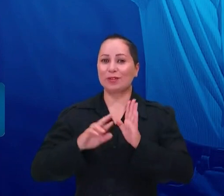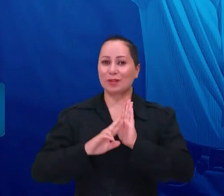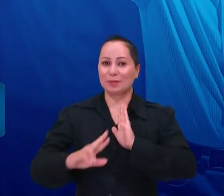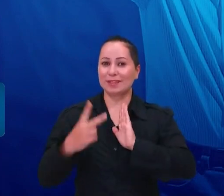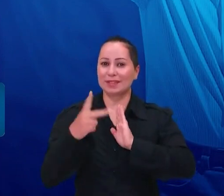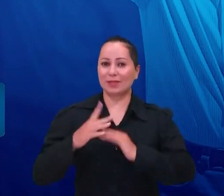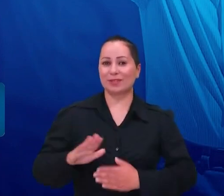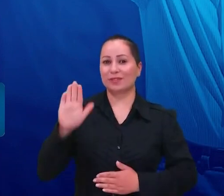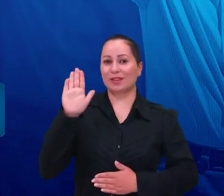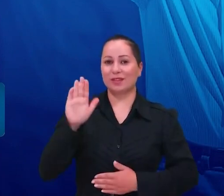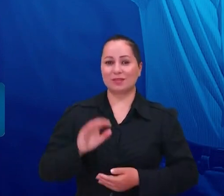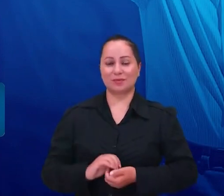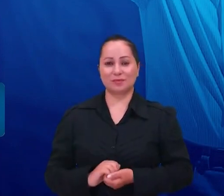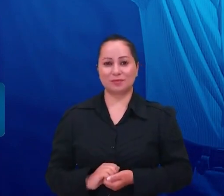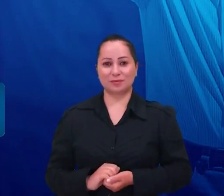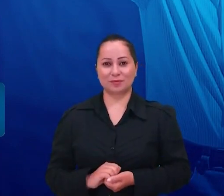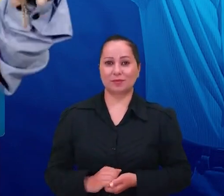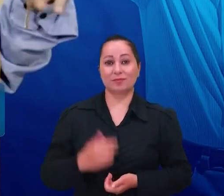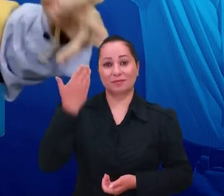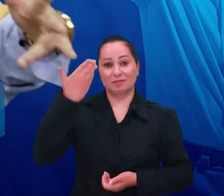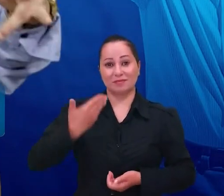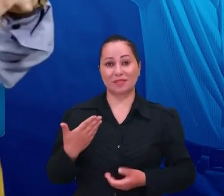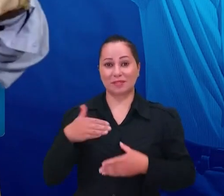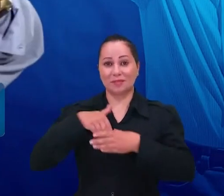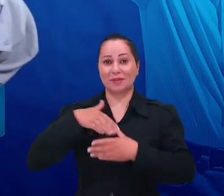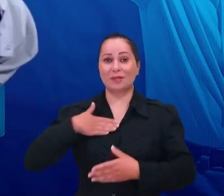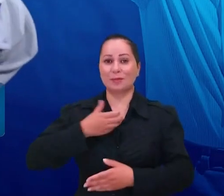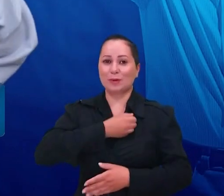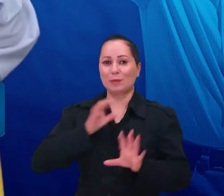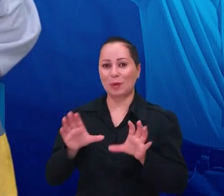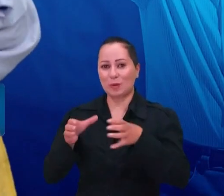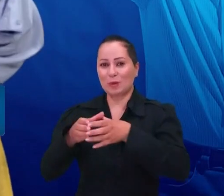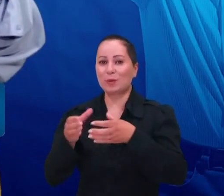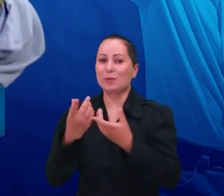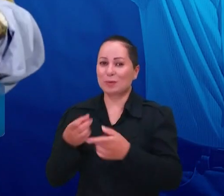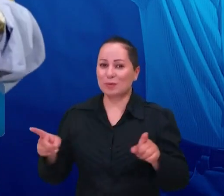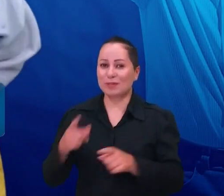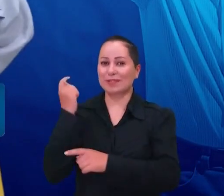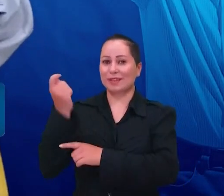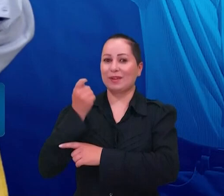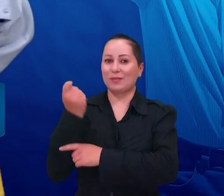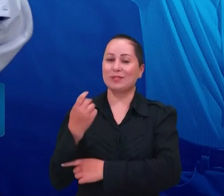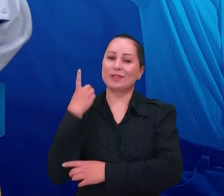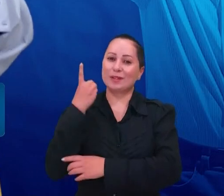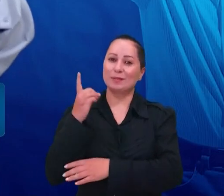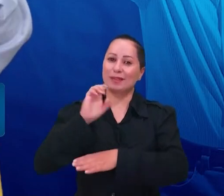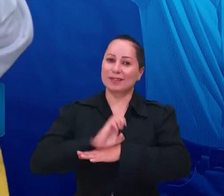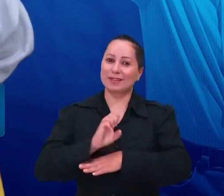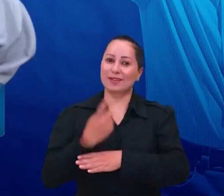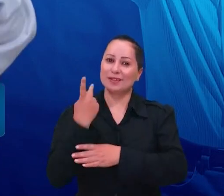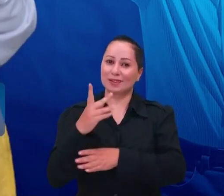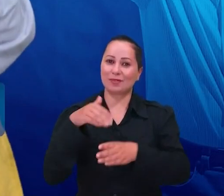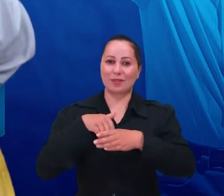12444, Nando Gross, o teu candidato. Regis Marques do Grupo Rodeio, a voz do Rio Grande, teu deputado